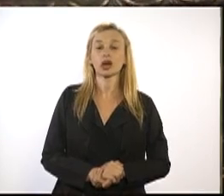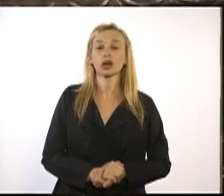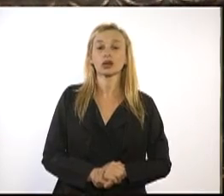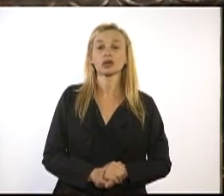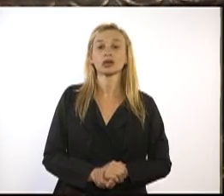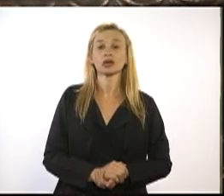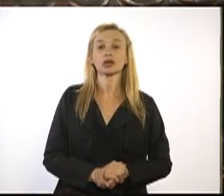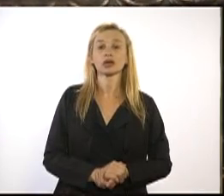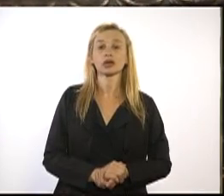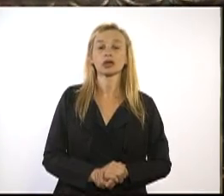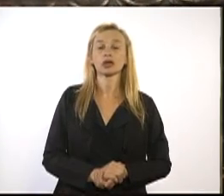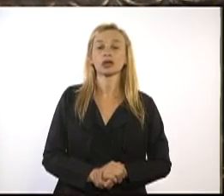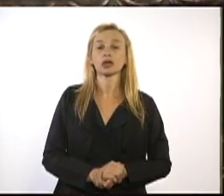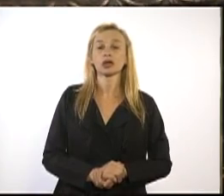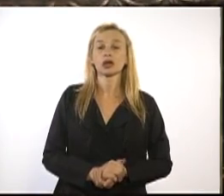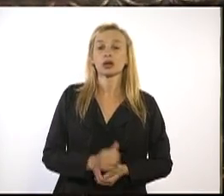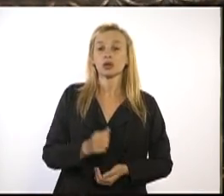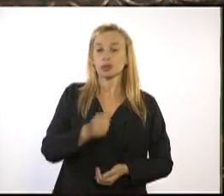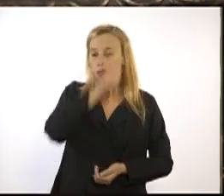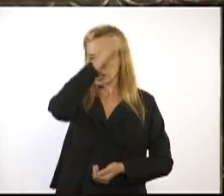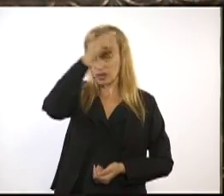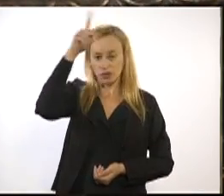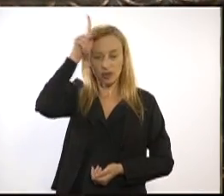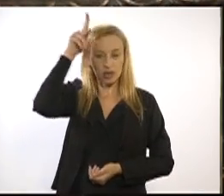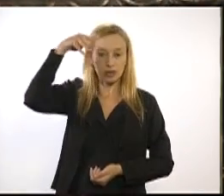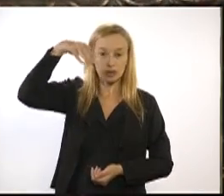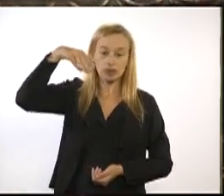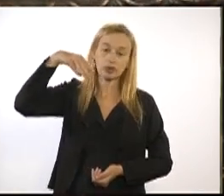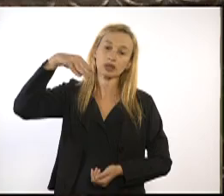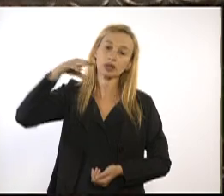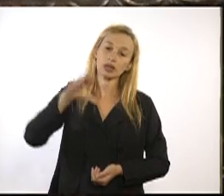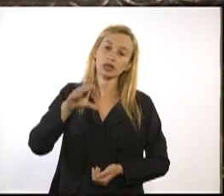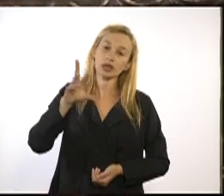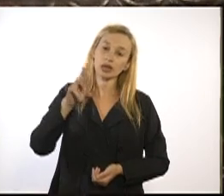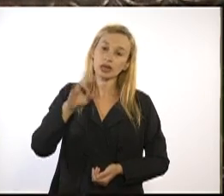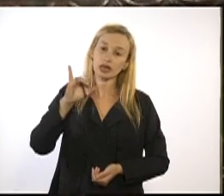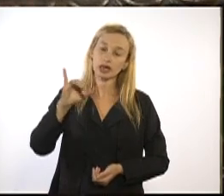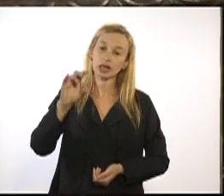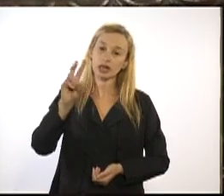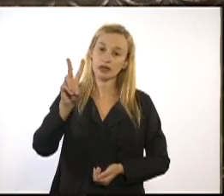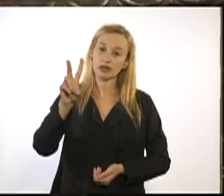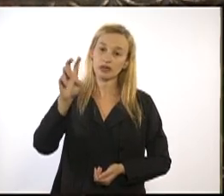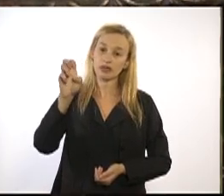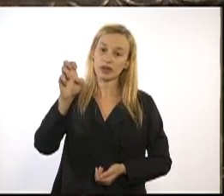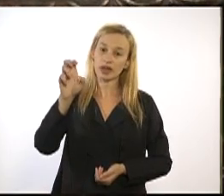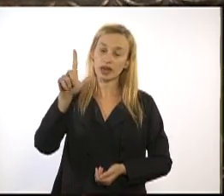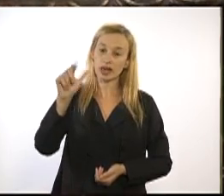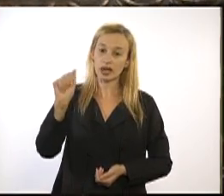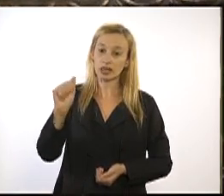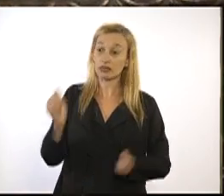Marcelo Crivella, que estiveram juntos dançando num evento